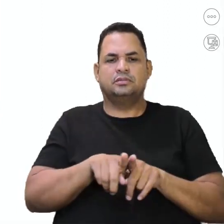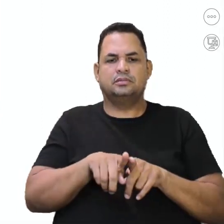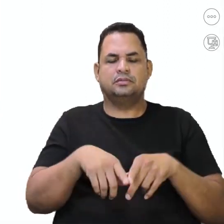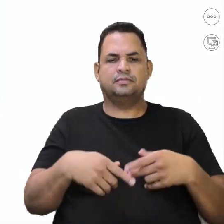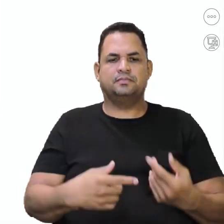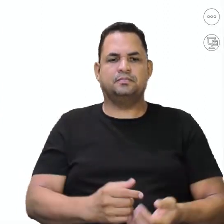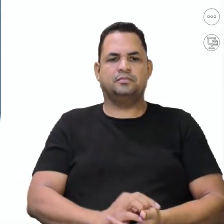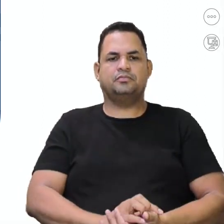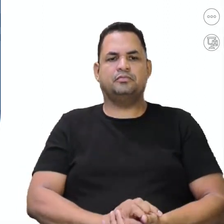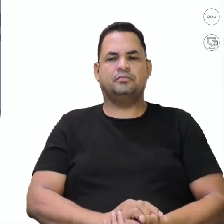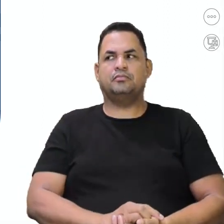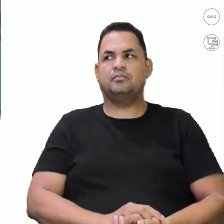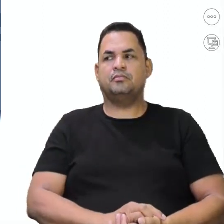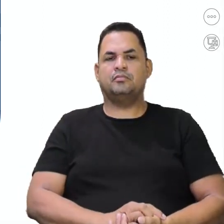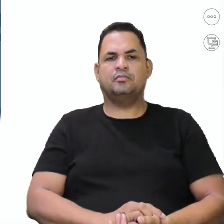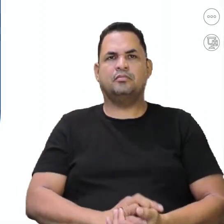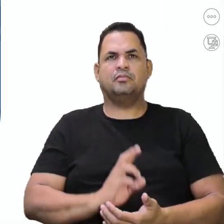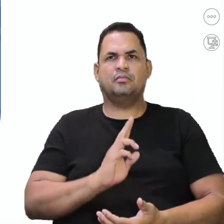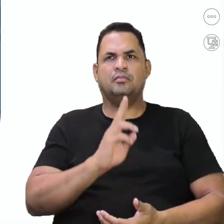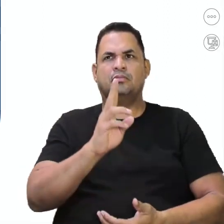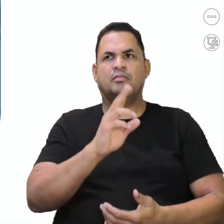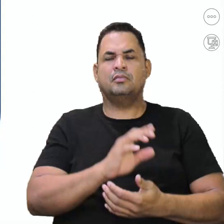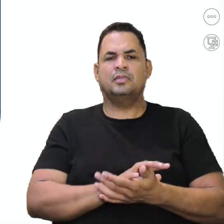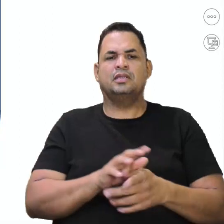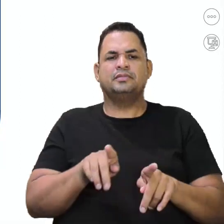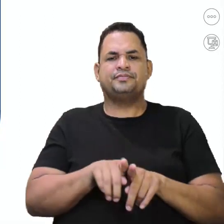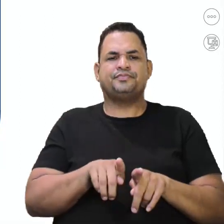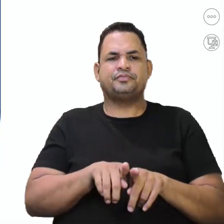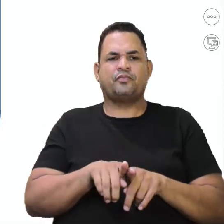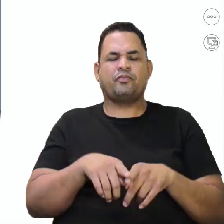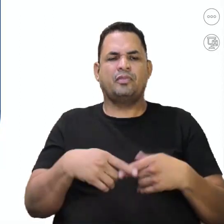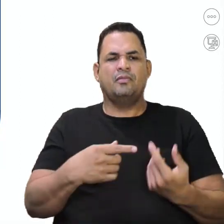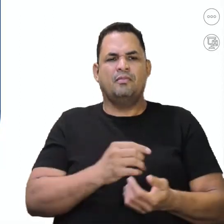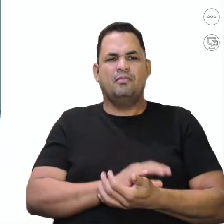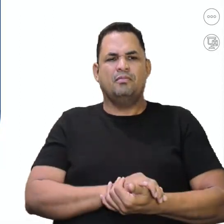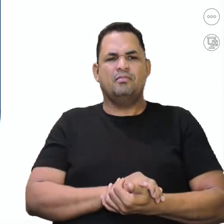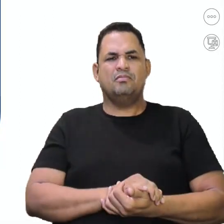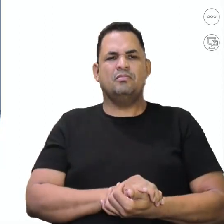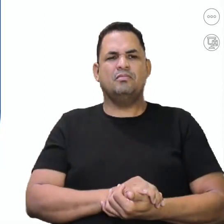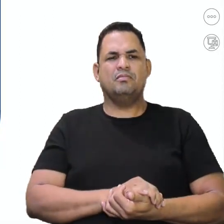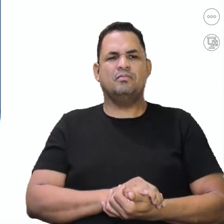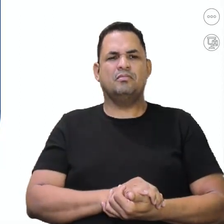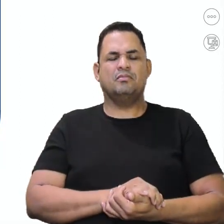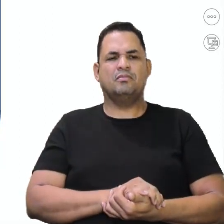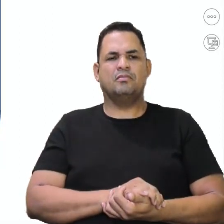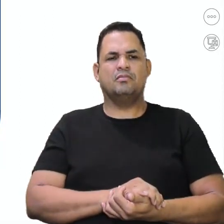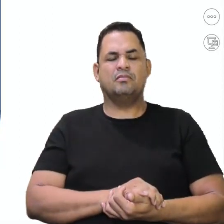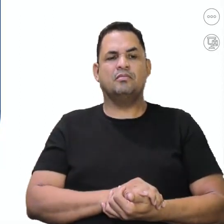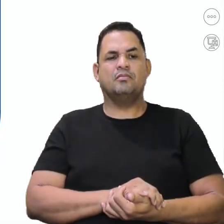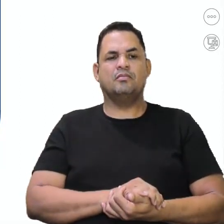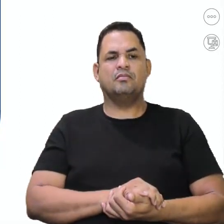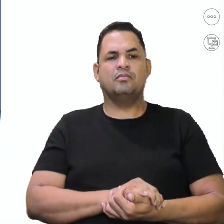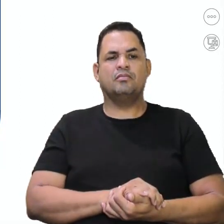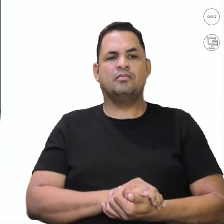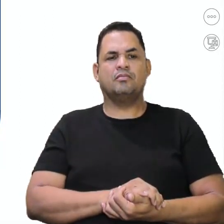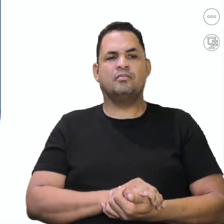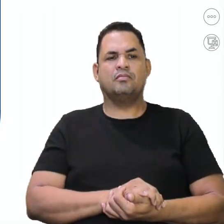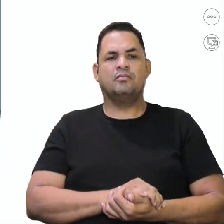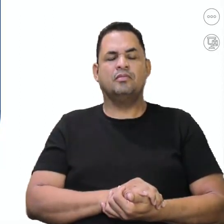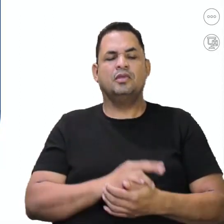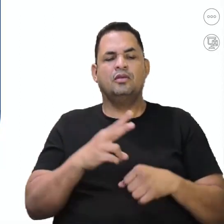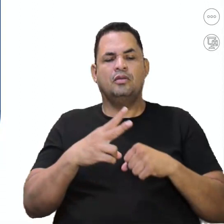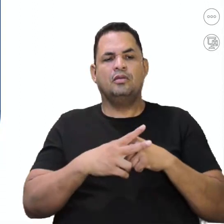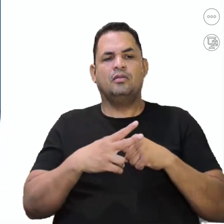sobre eles. Seguindo, nós vamos ver também sobre o used to, certo? Esse